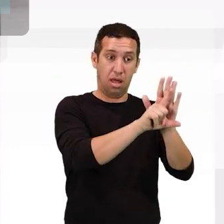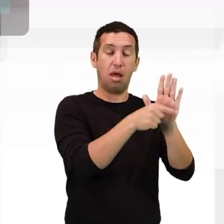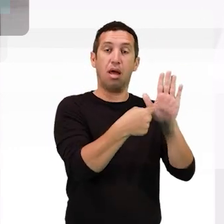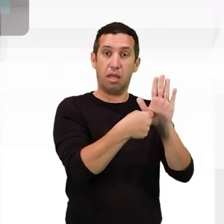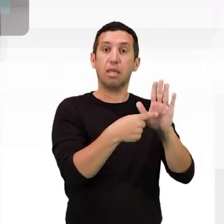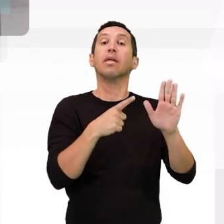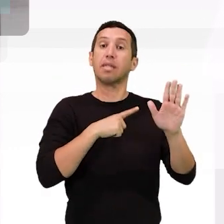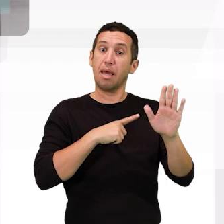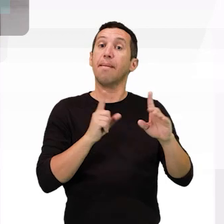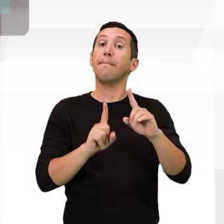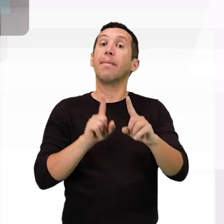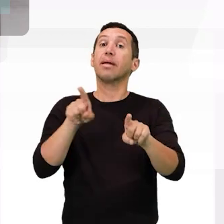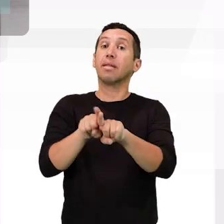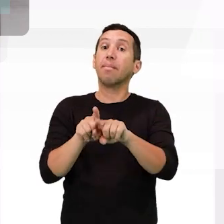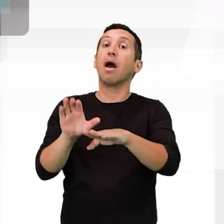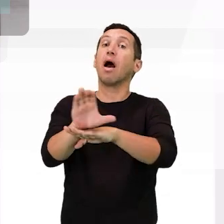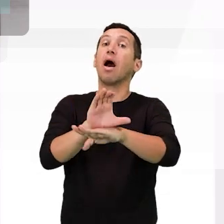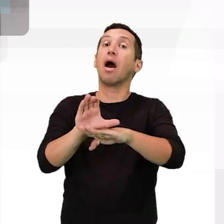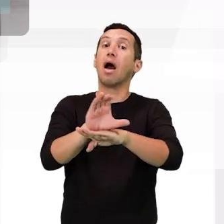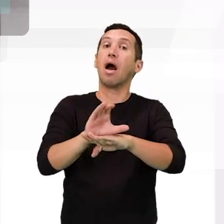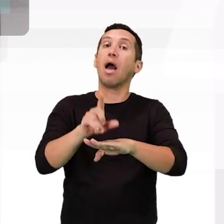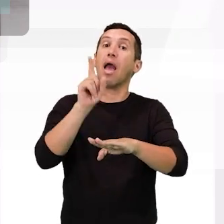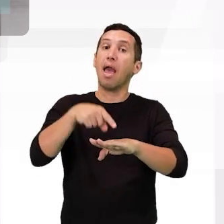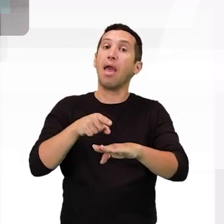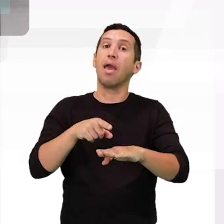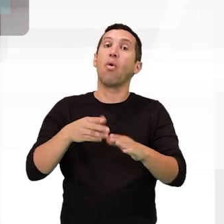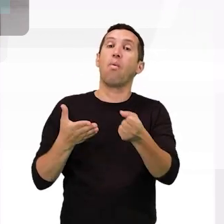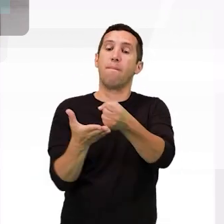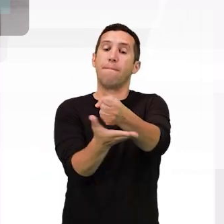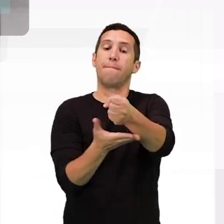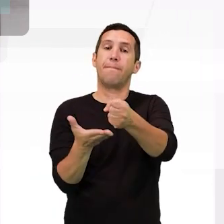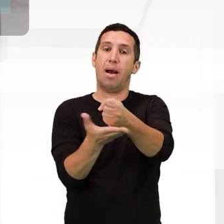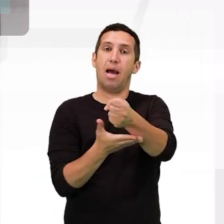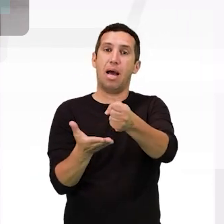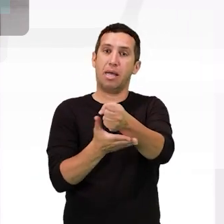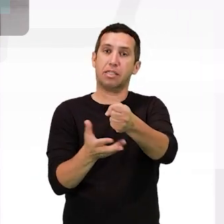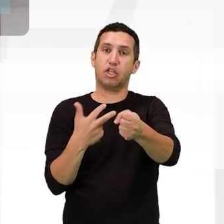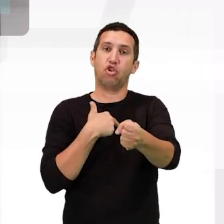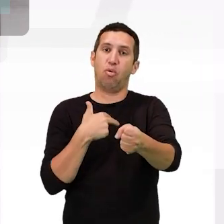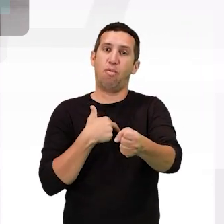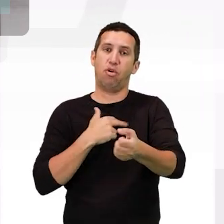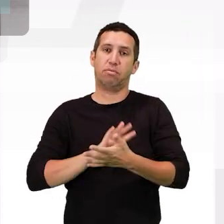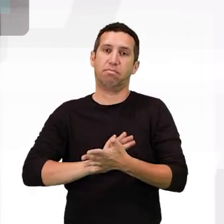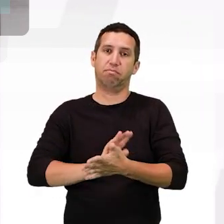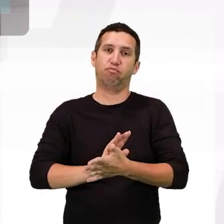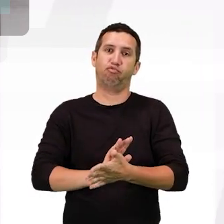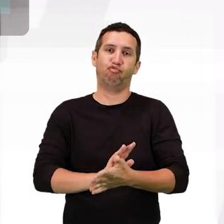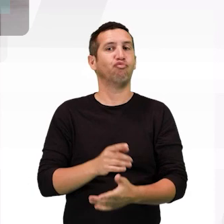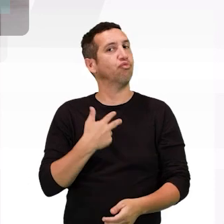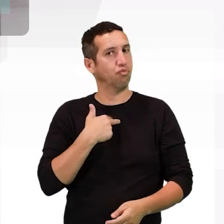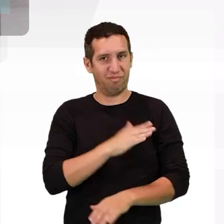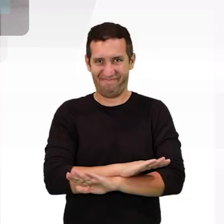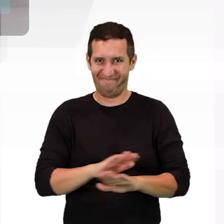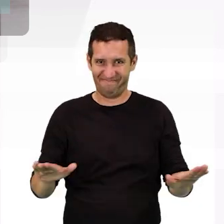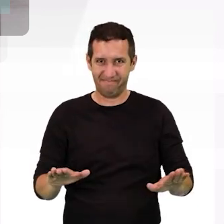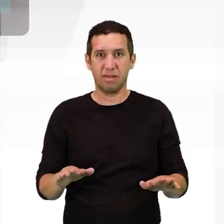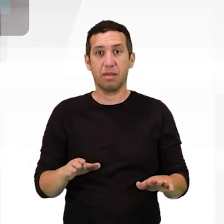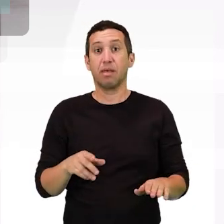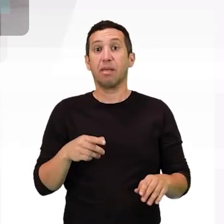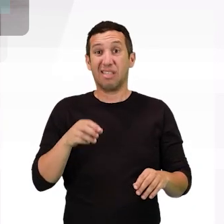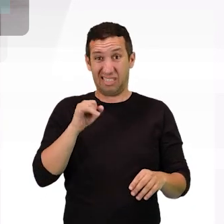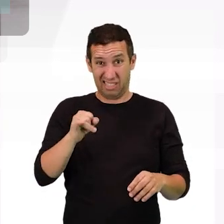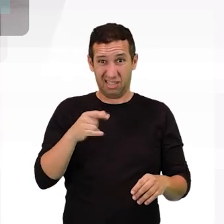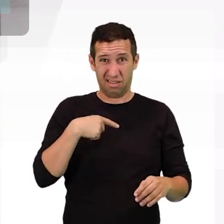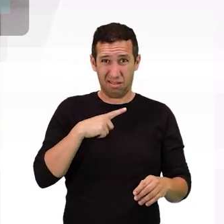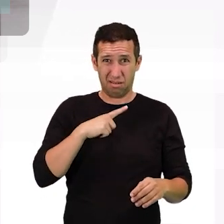é a Constituição Federal, que diz que é princípio da República Brasileira a não discriminação, que impede que